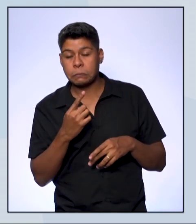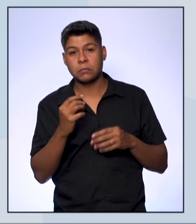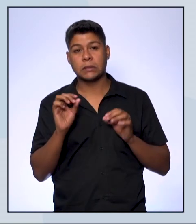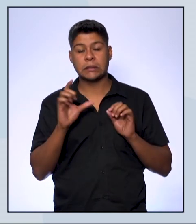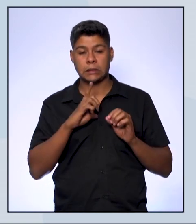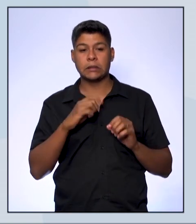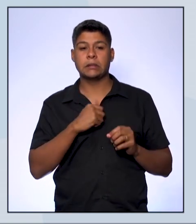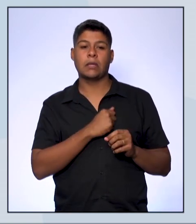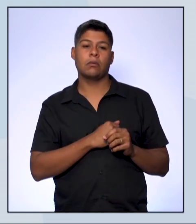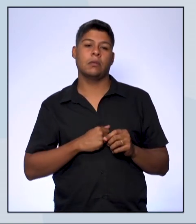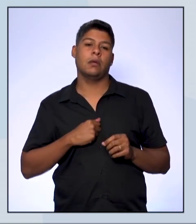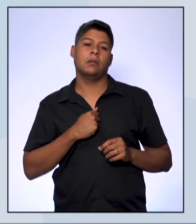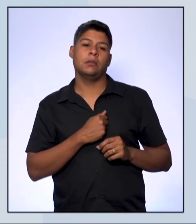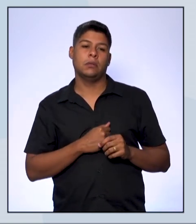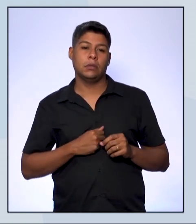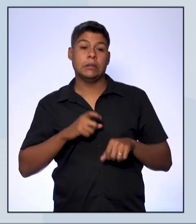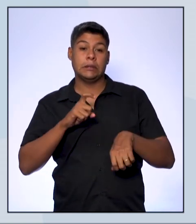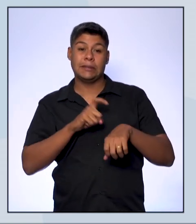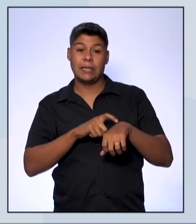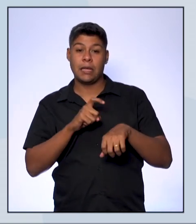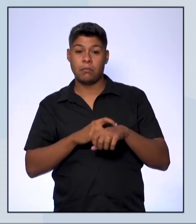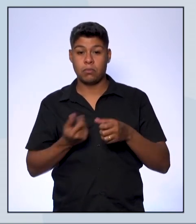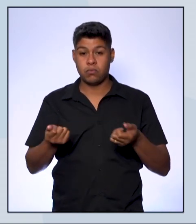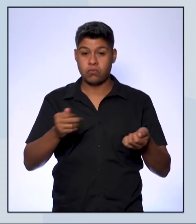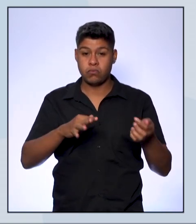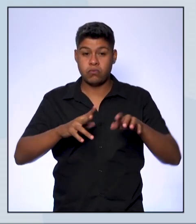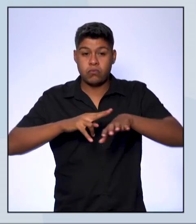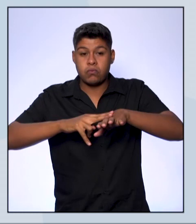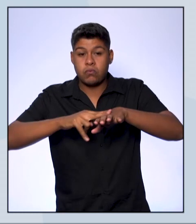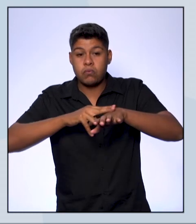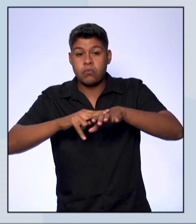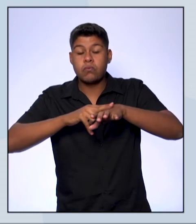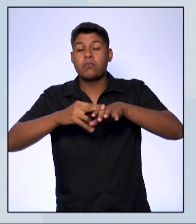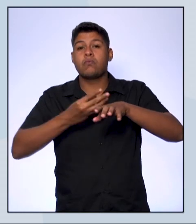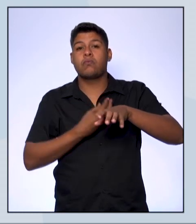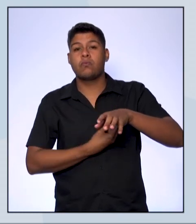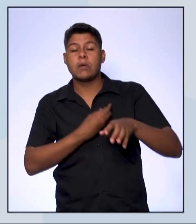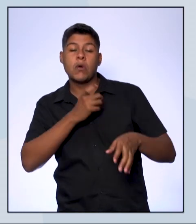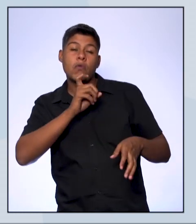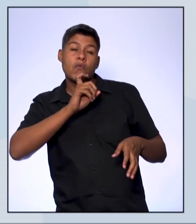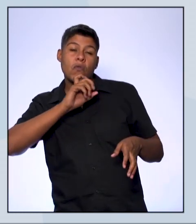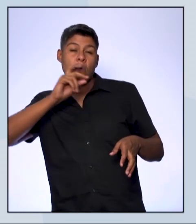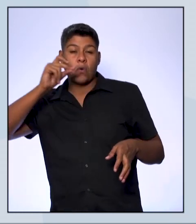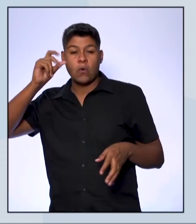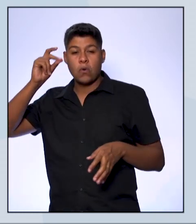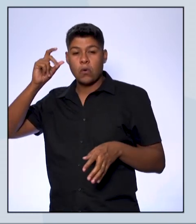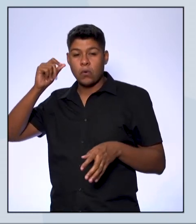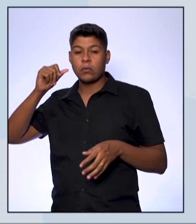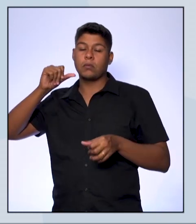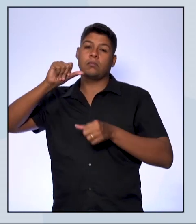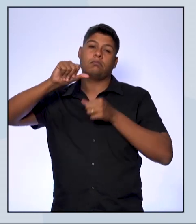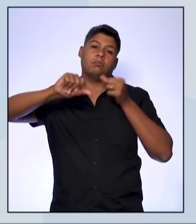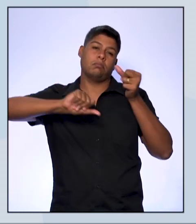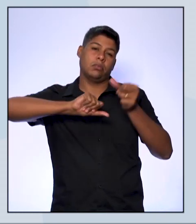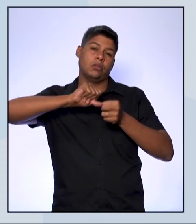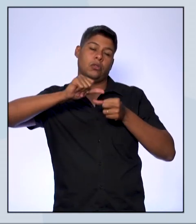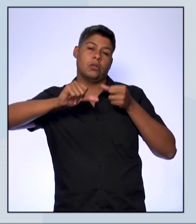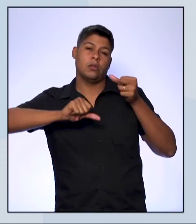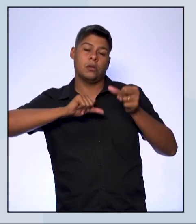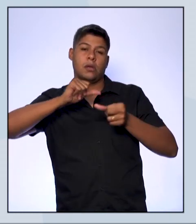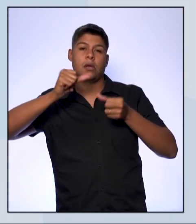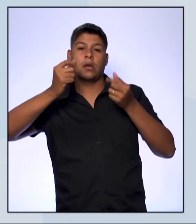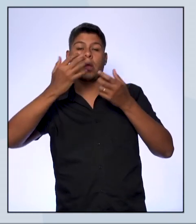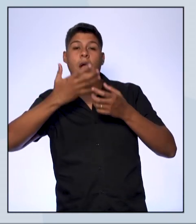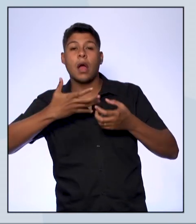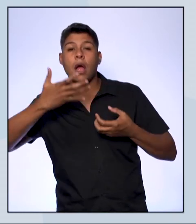saudades e o tempo cobre o chão de verde manto que já coberto foi de neve fria e em mim converte em choro o doce canto